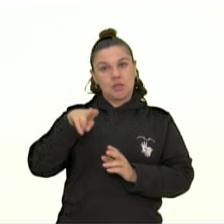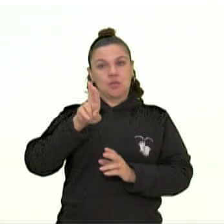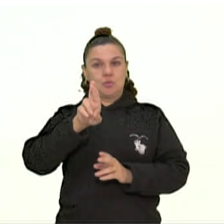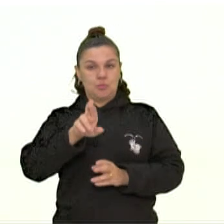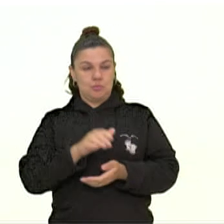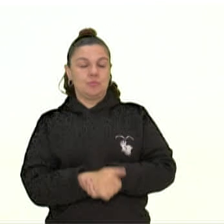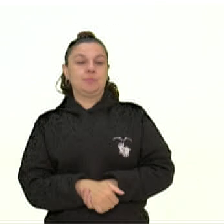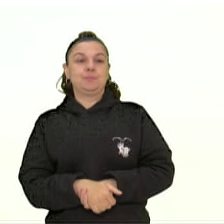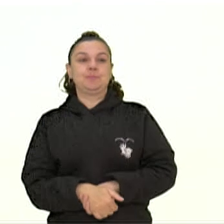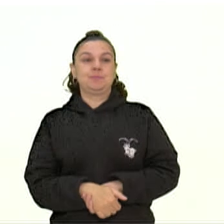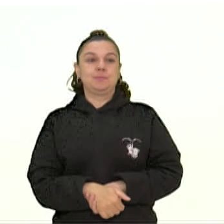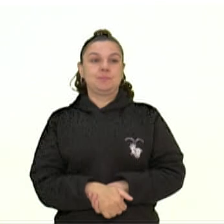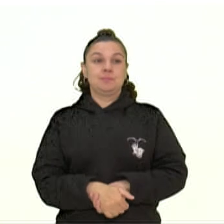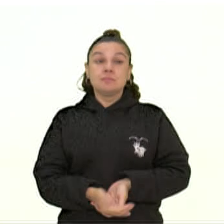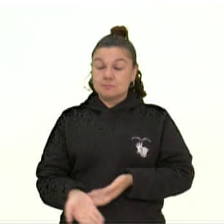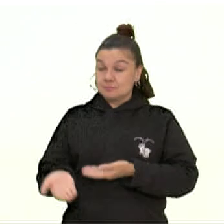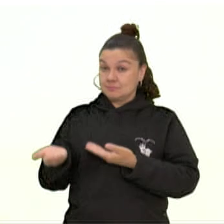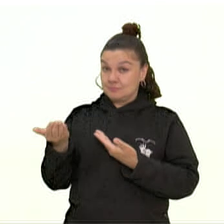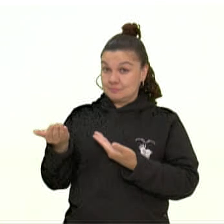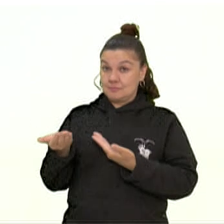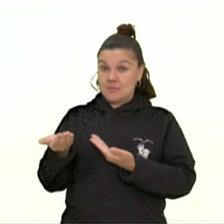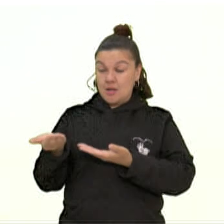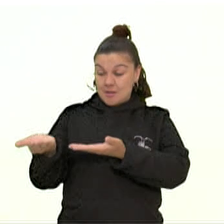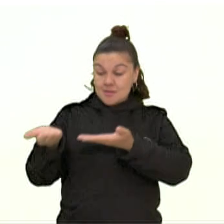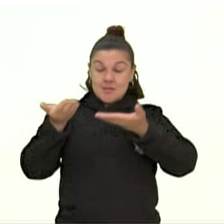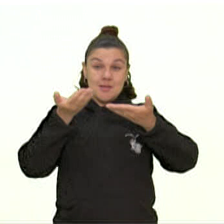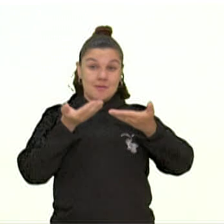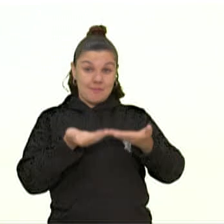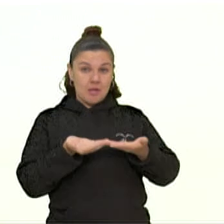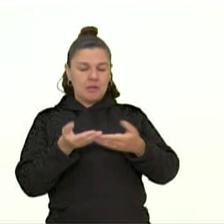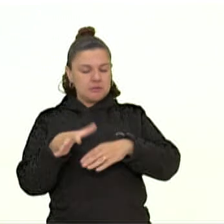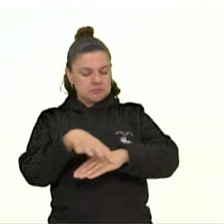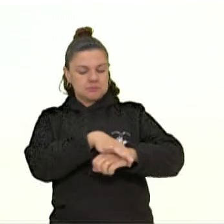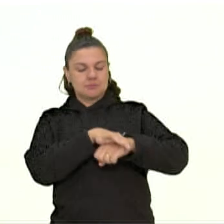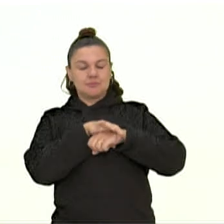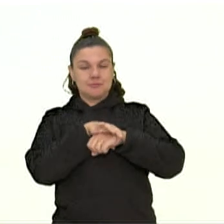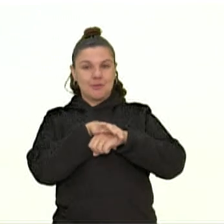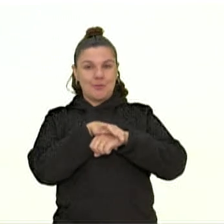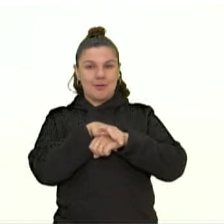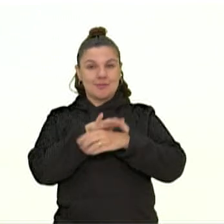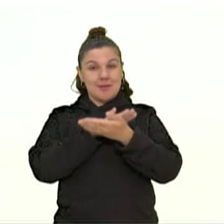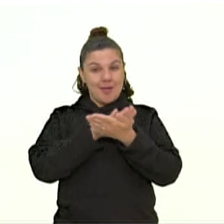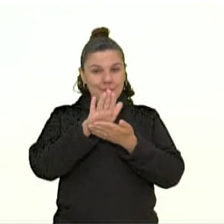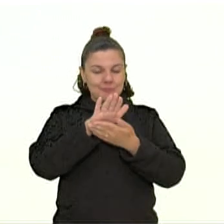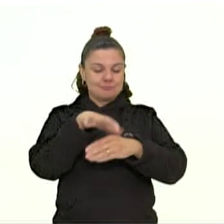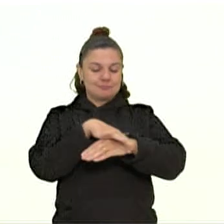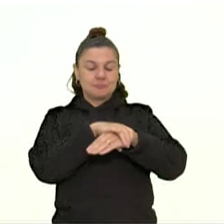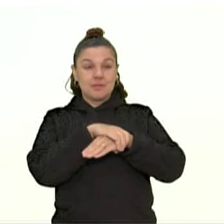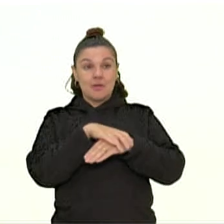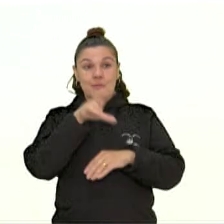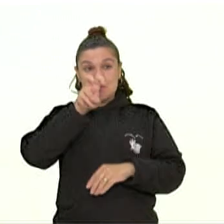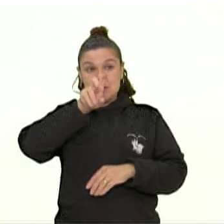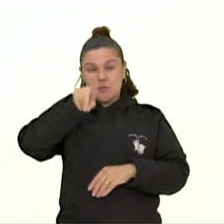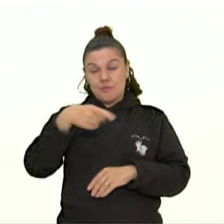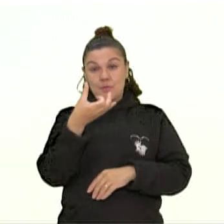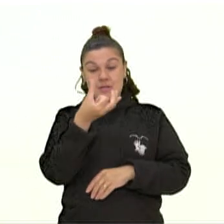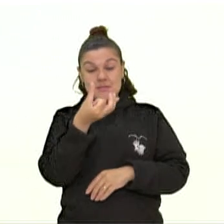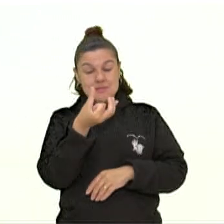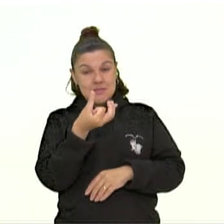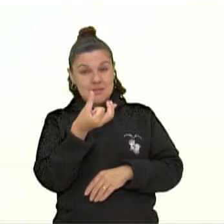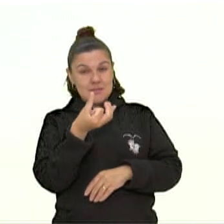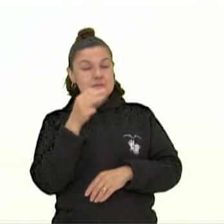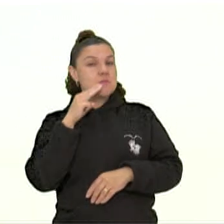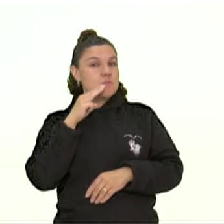os Refugiados. Eles vêm encontrando refúgio, né, em alguns países, cerca de 5,6 milhões